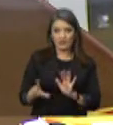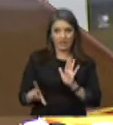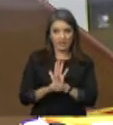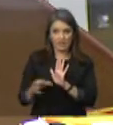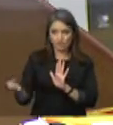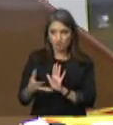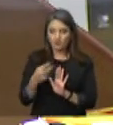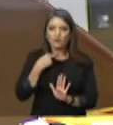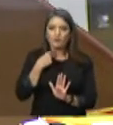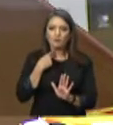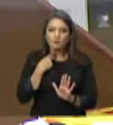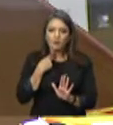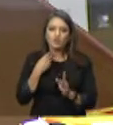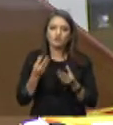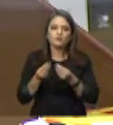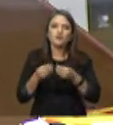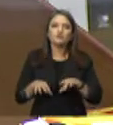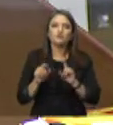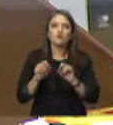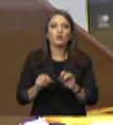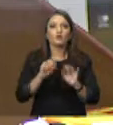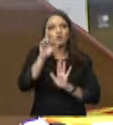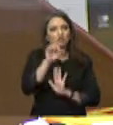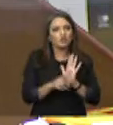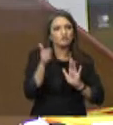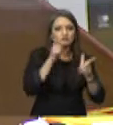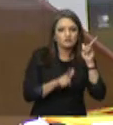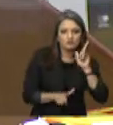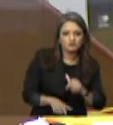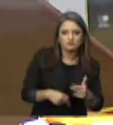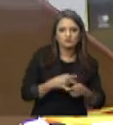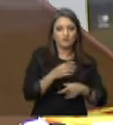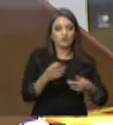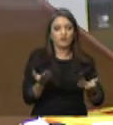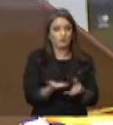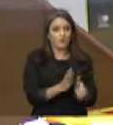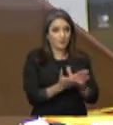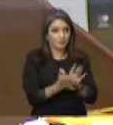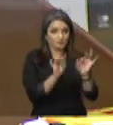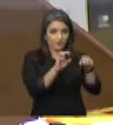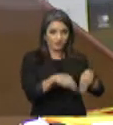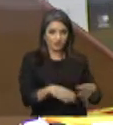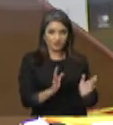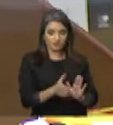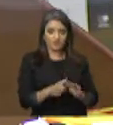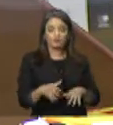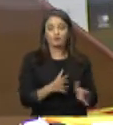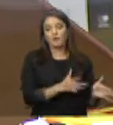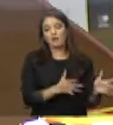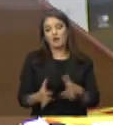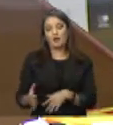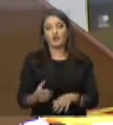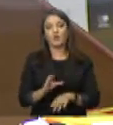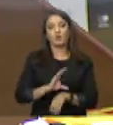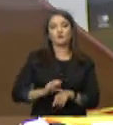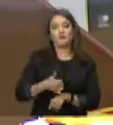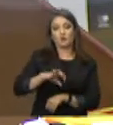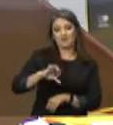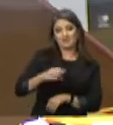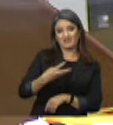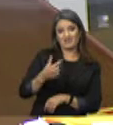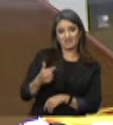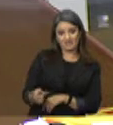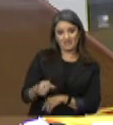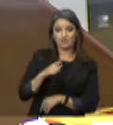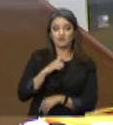não deve prejudicar o direito adquirido o ato jurídico perfeito EA coisa julgada artigo 103 número 3 A Constituição de 1937 no seu artigo